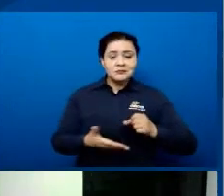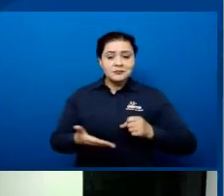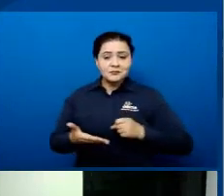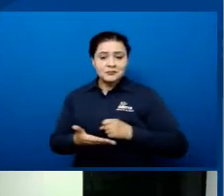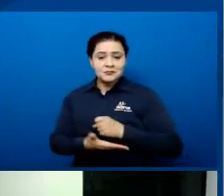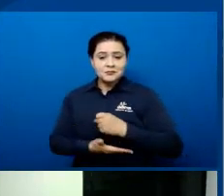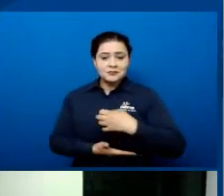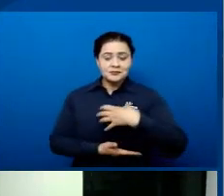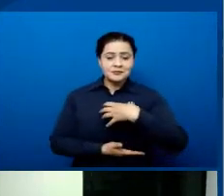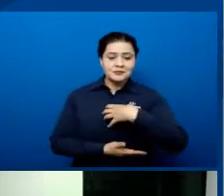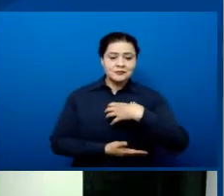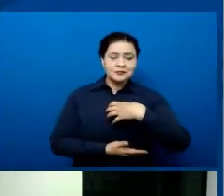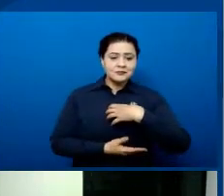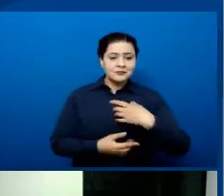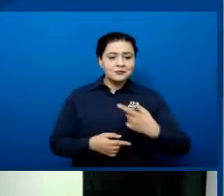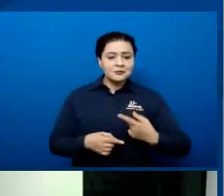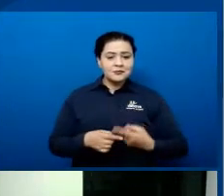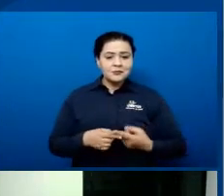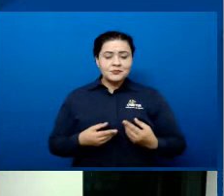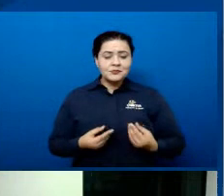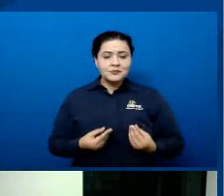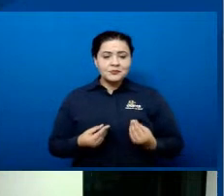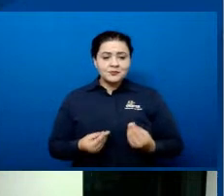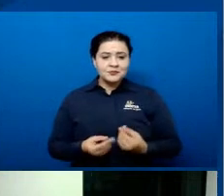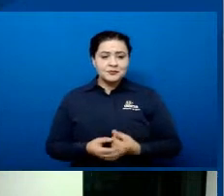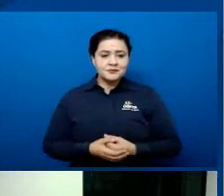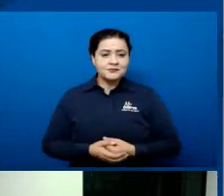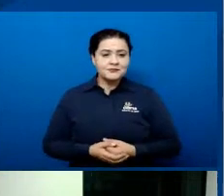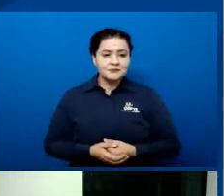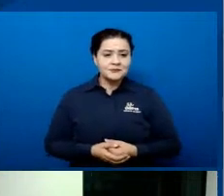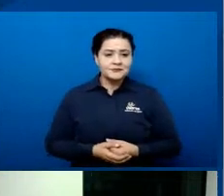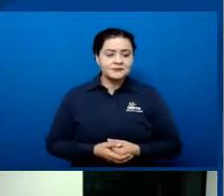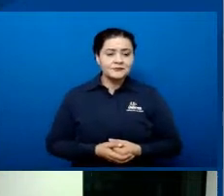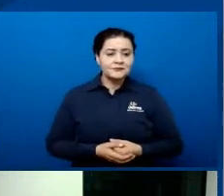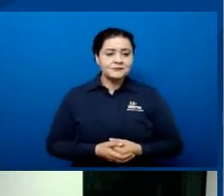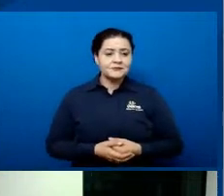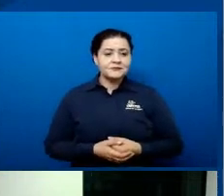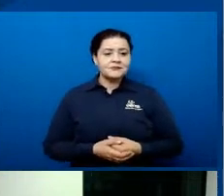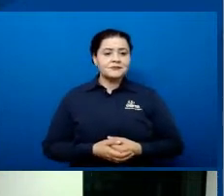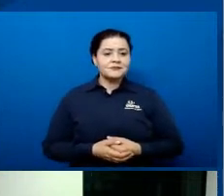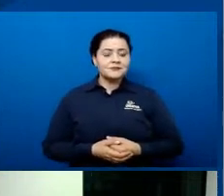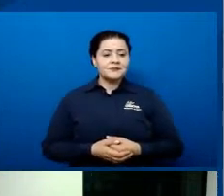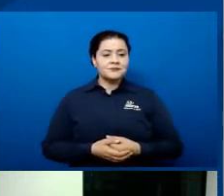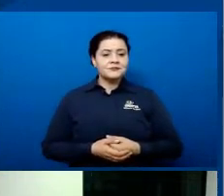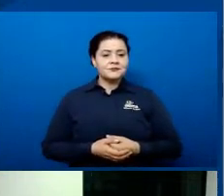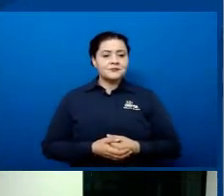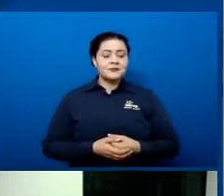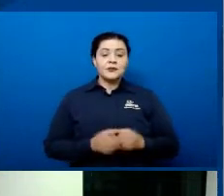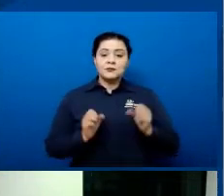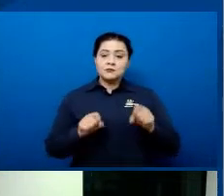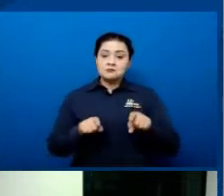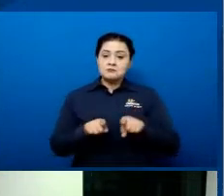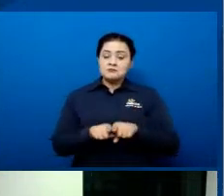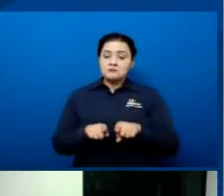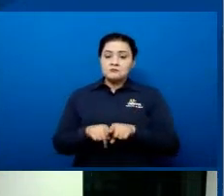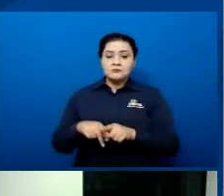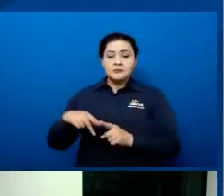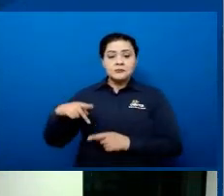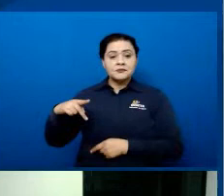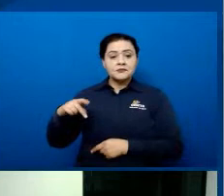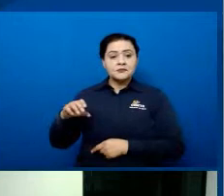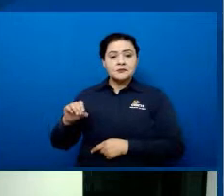que nem biologia, claro, desenho, mas é mais matemática. Eu posso materializar, professores, poliedros, cubos,